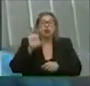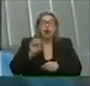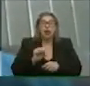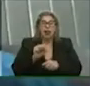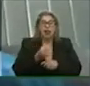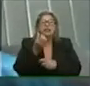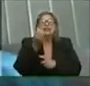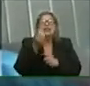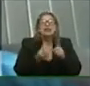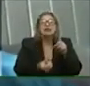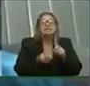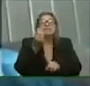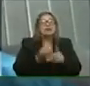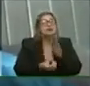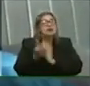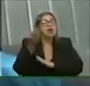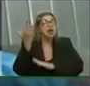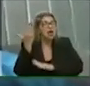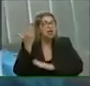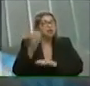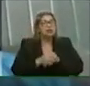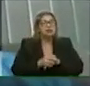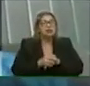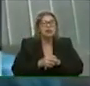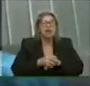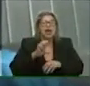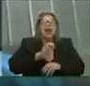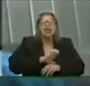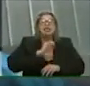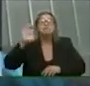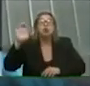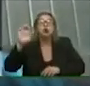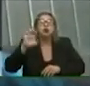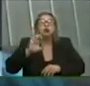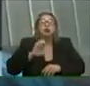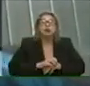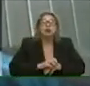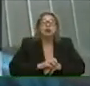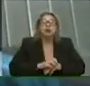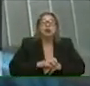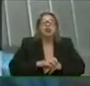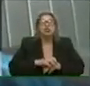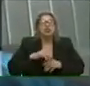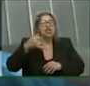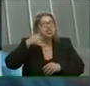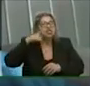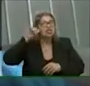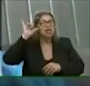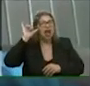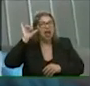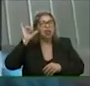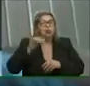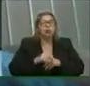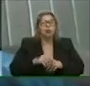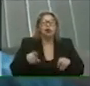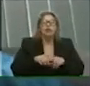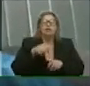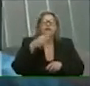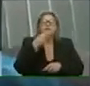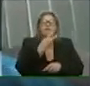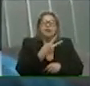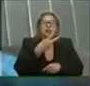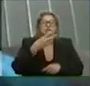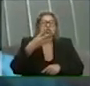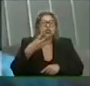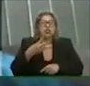6 meses atrás. Comemoraram a maior exportação de gado em pé já realizada no Brasil. 23